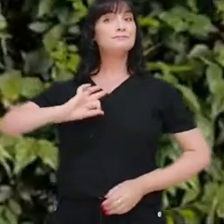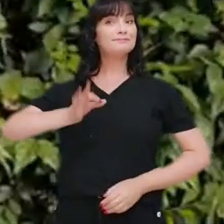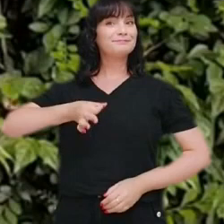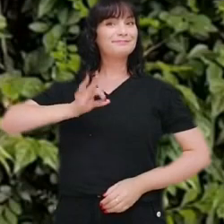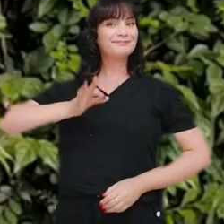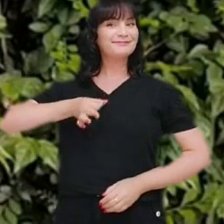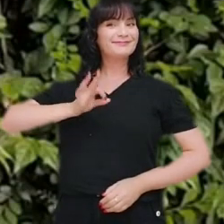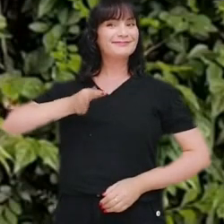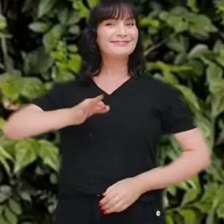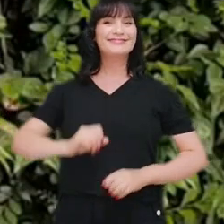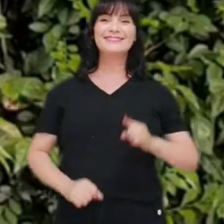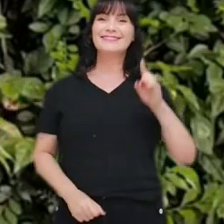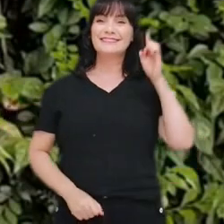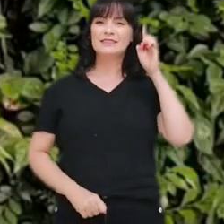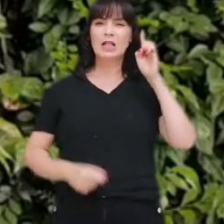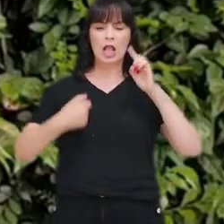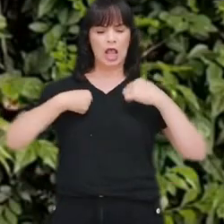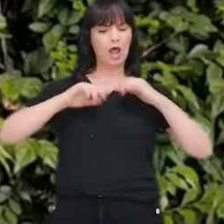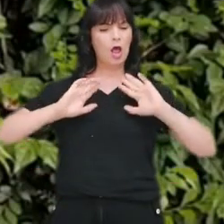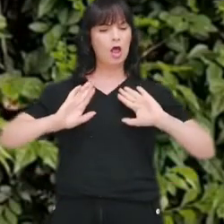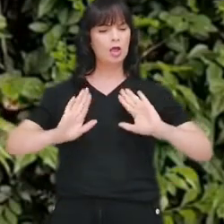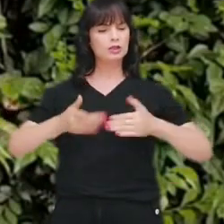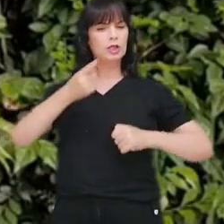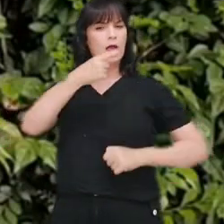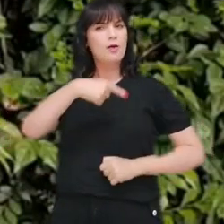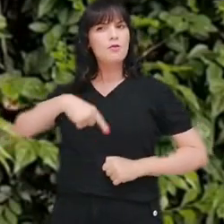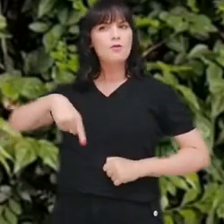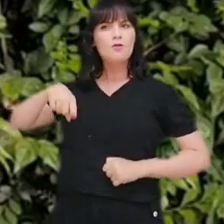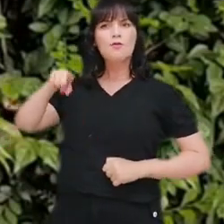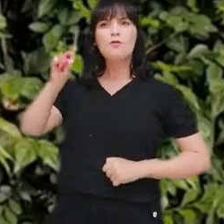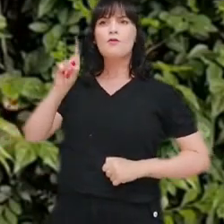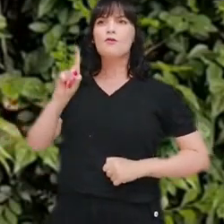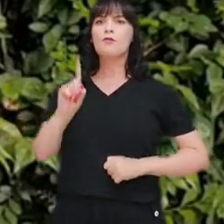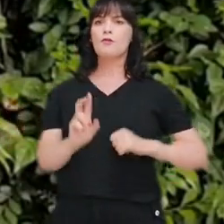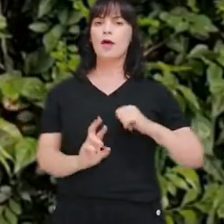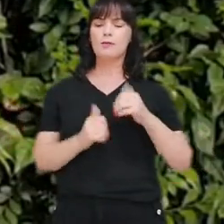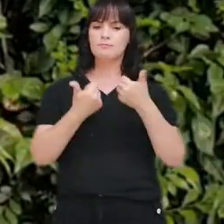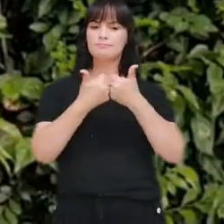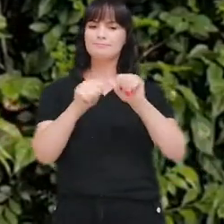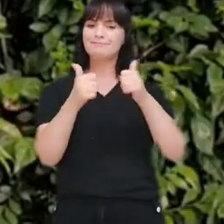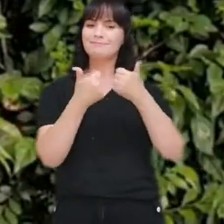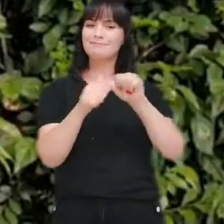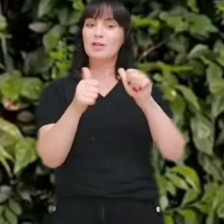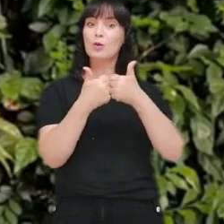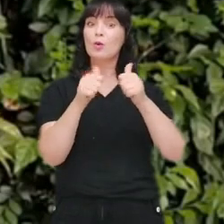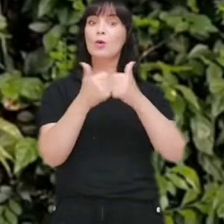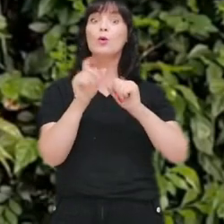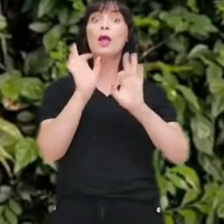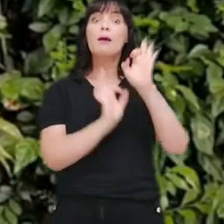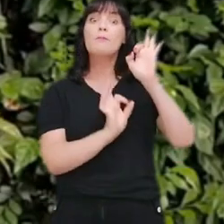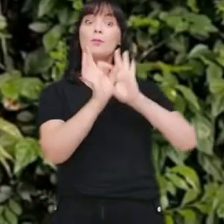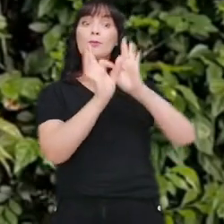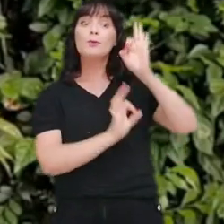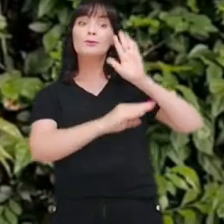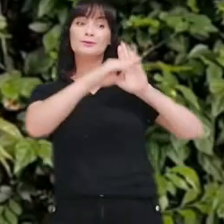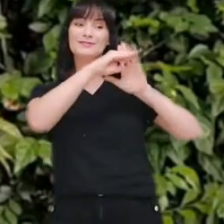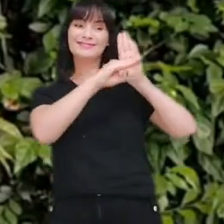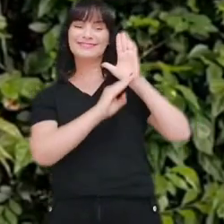Yes, teacher! Eu já fui no Zero Mark com o ônibus do projeto Conhecer